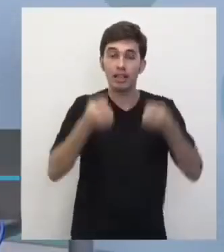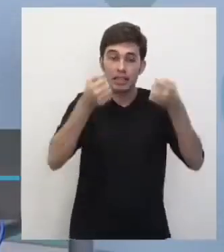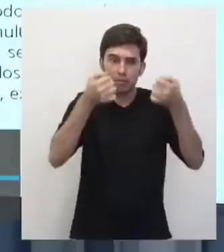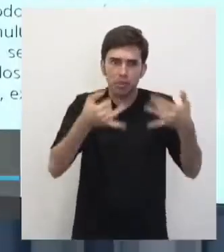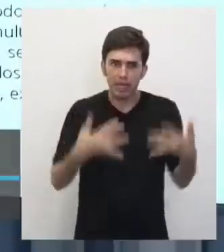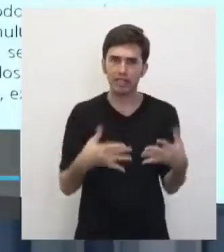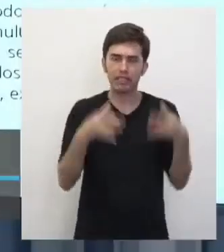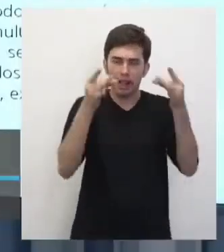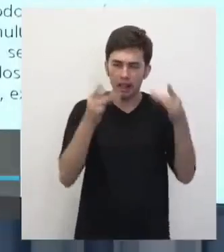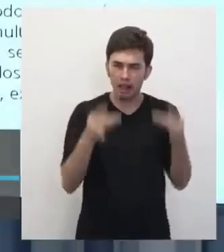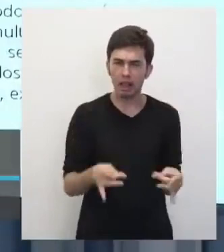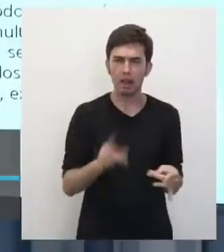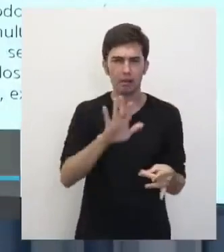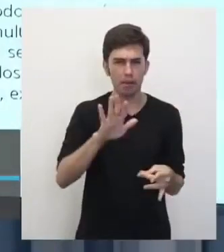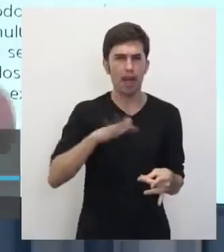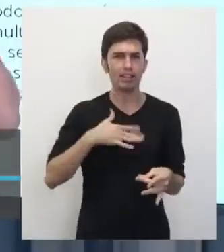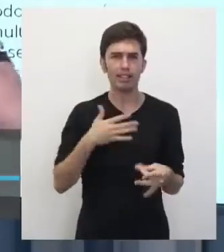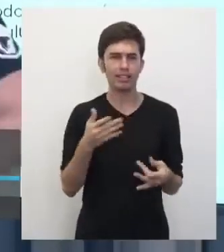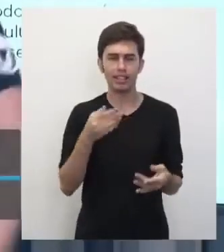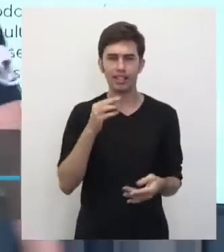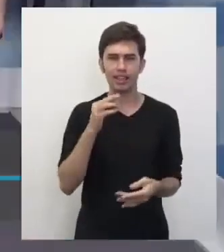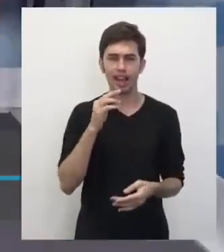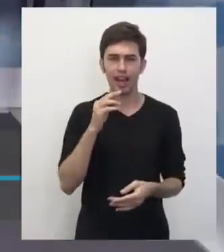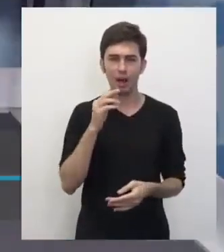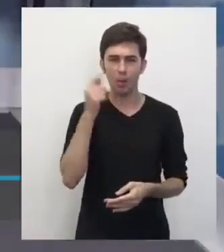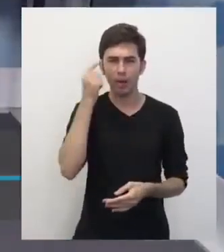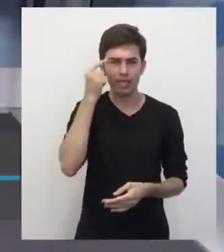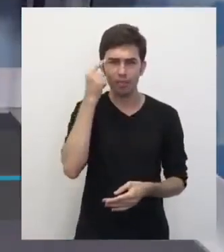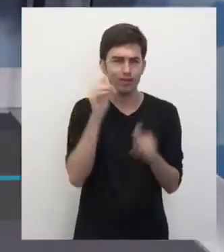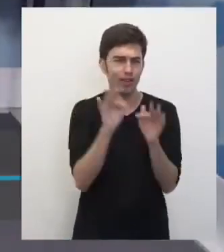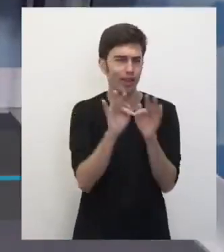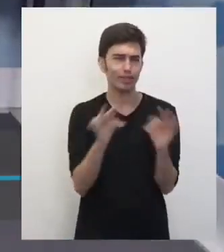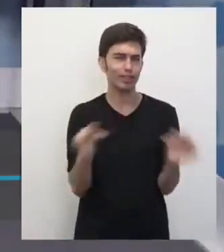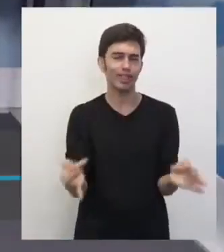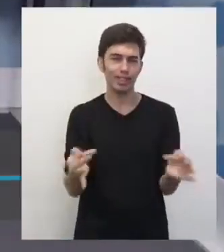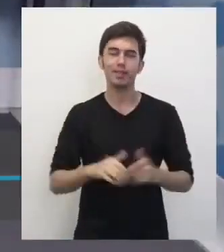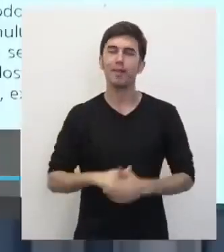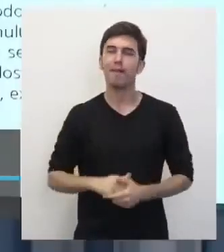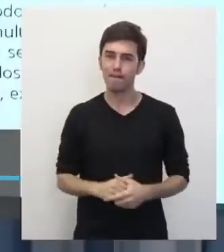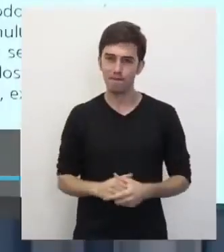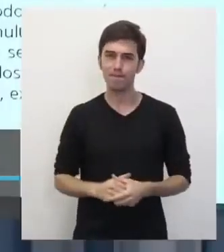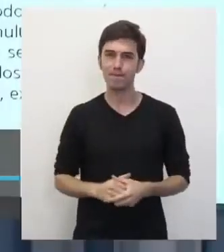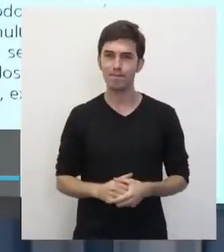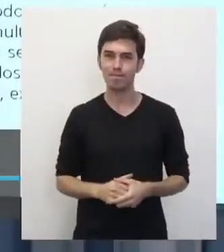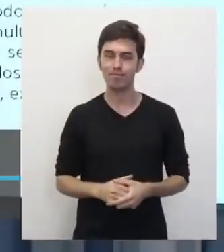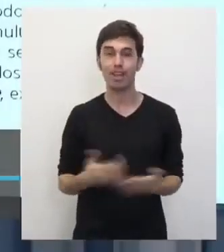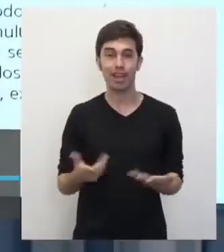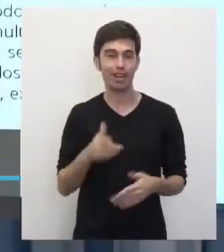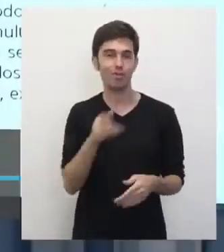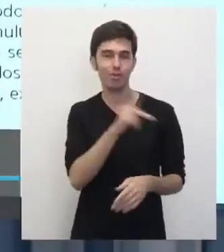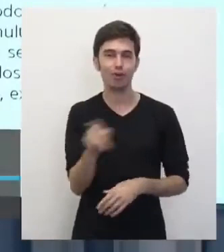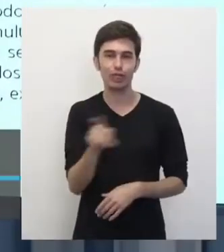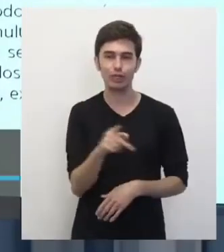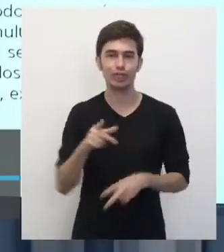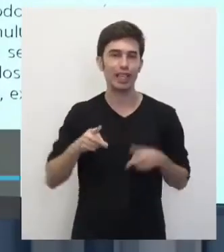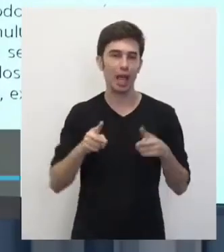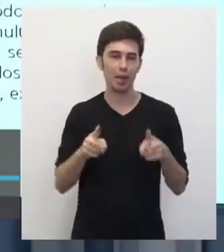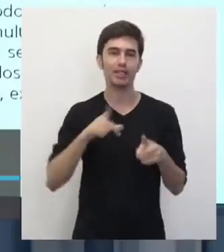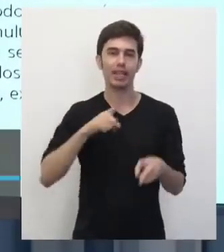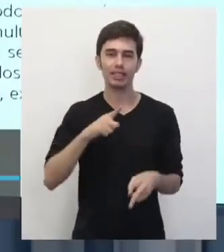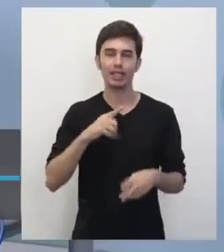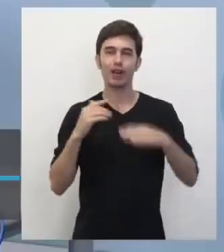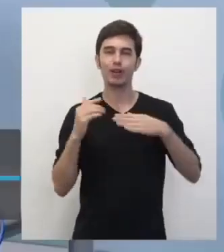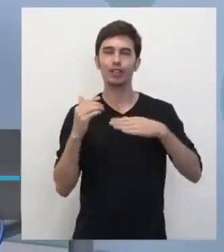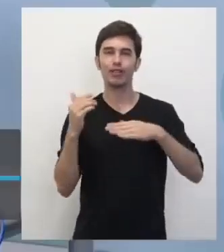É, matemática sempre tem professor, né? Aquele professor que tem uma questão aí formal, né? Colocar uma... Mas